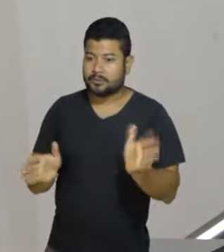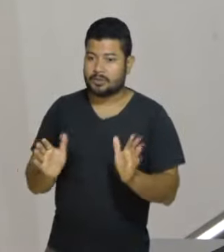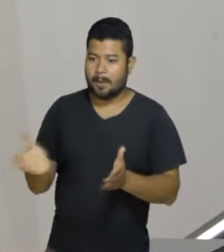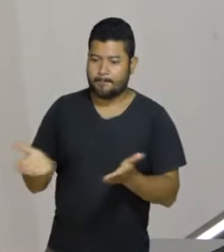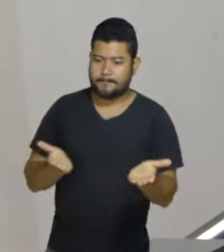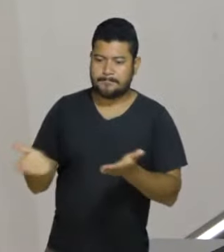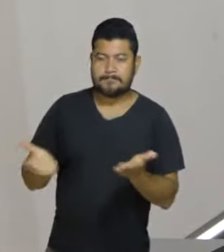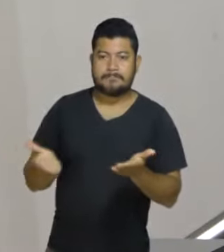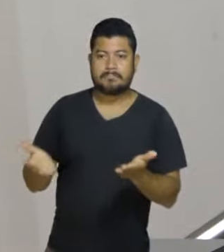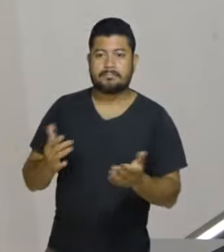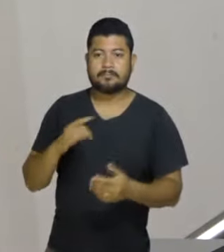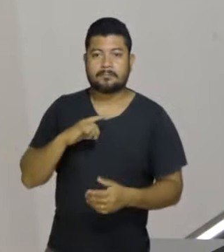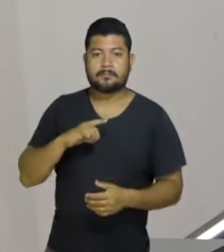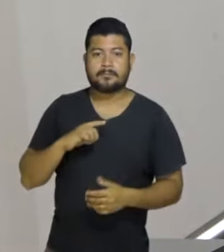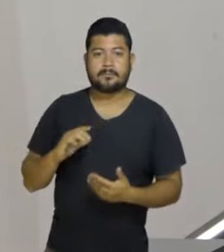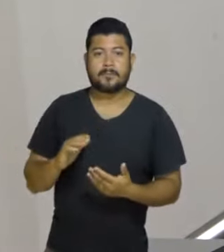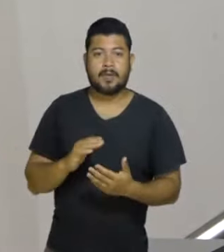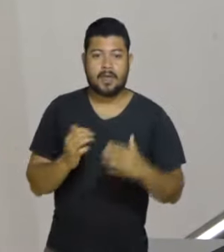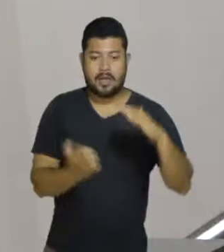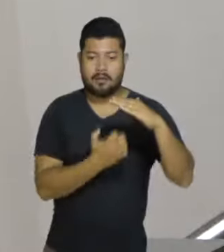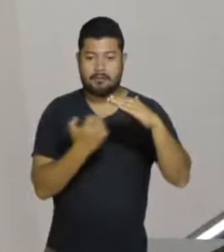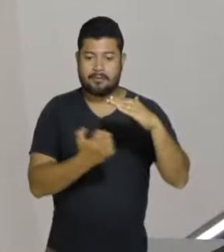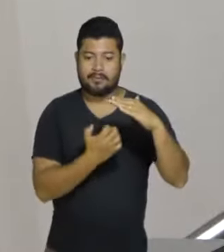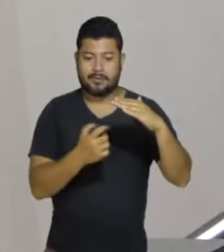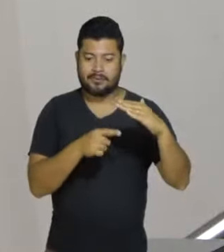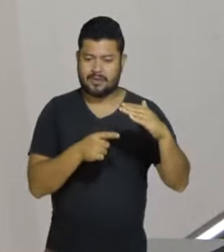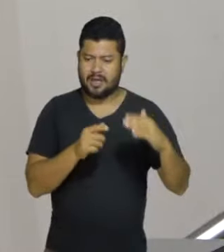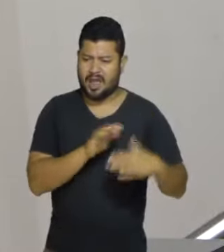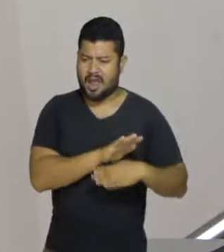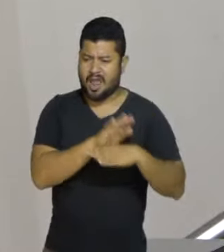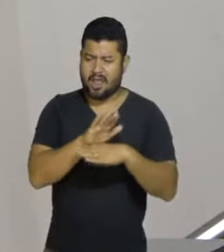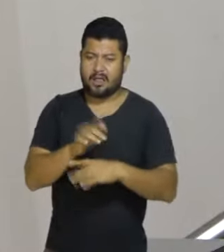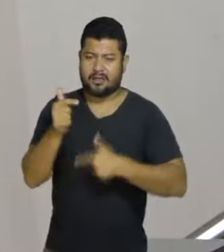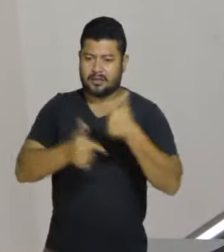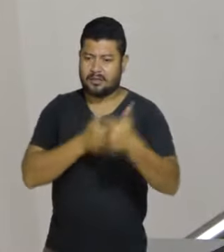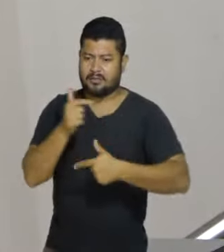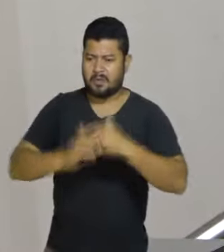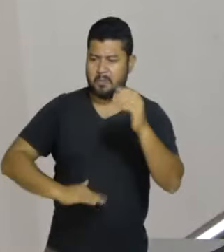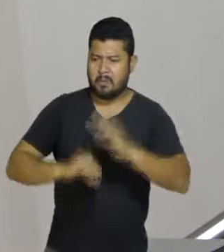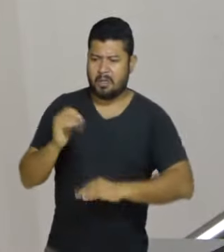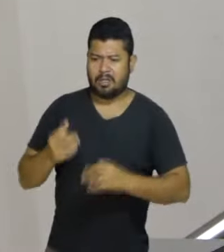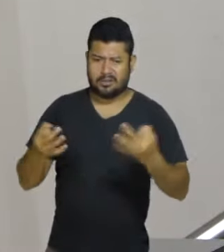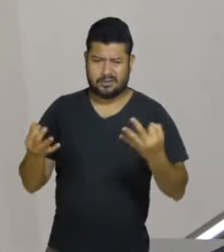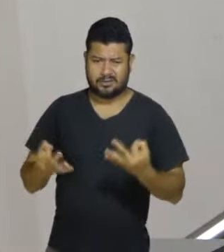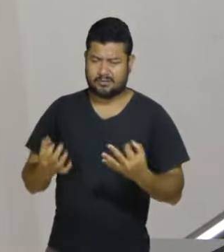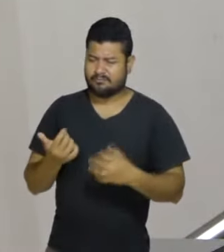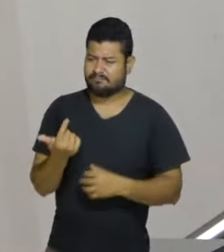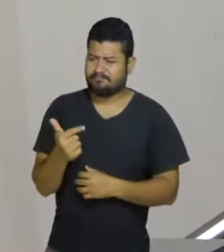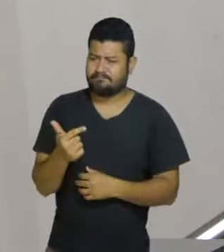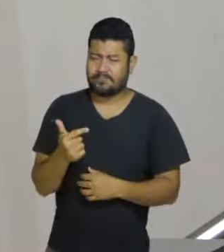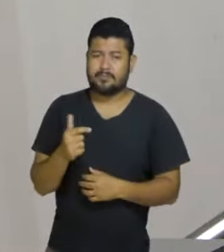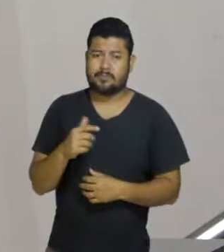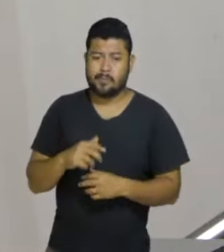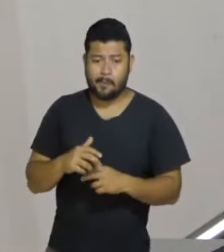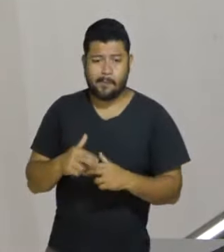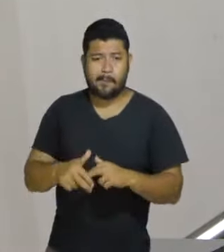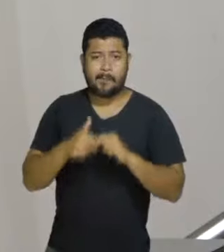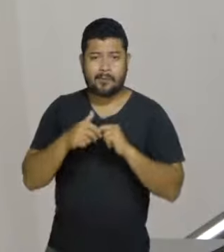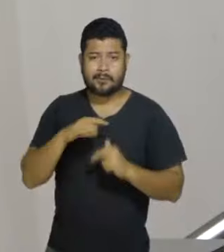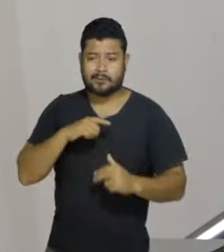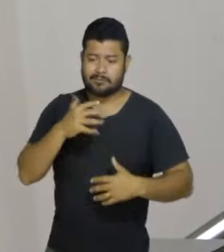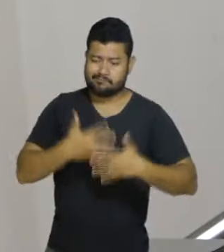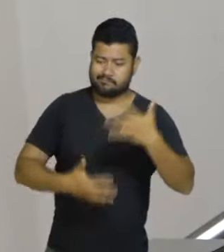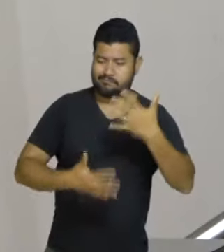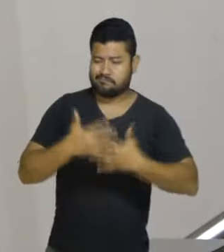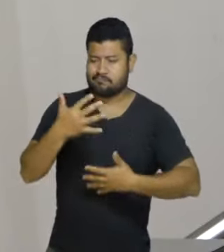empresas que não prestam bom serviço também têm atrapalhado o andamento dessas importantes obras, mas eu quero passar ali o